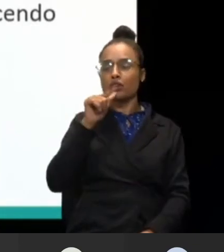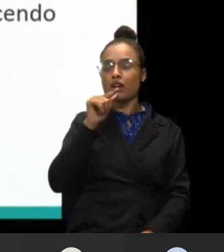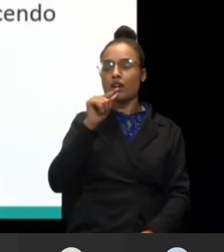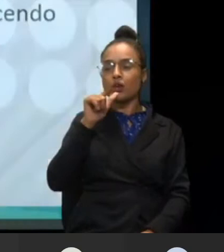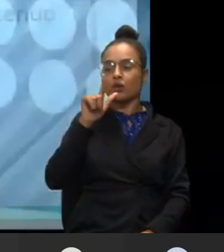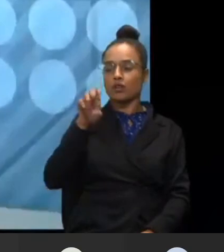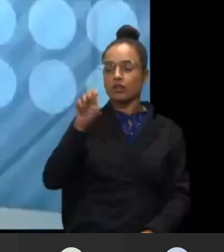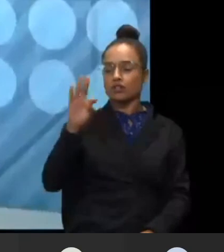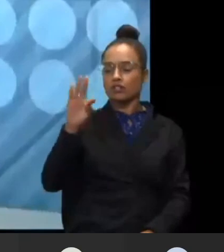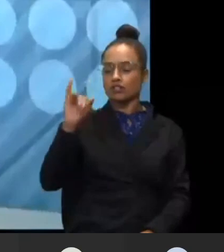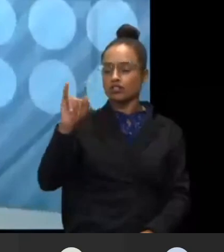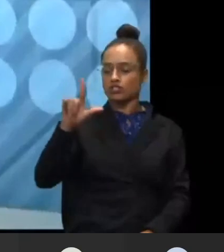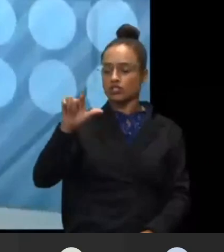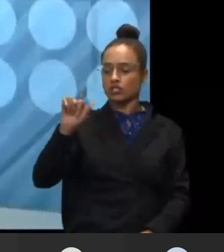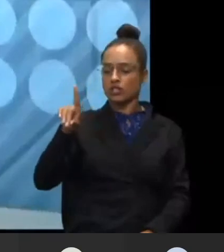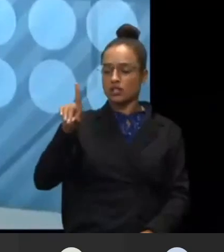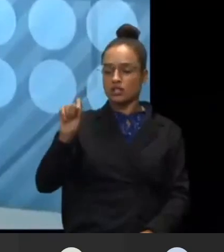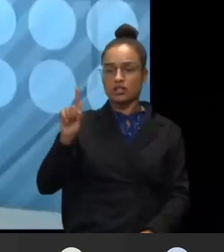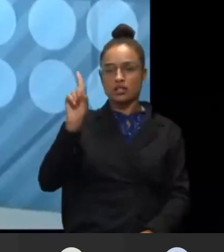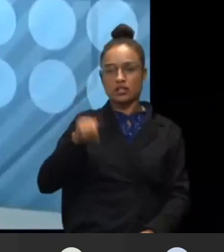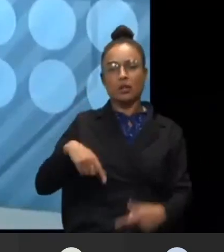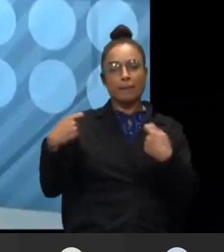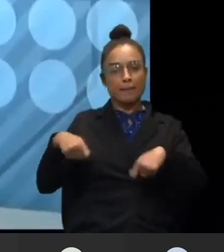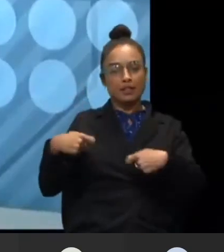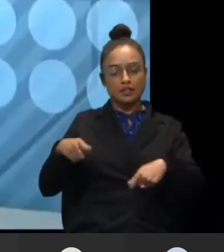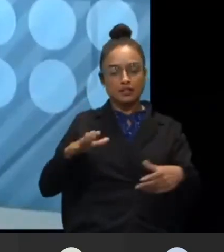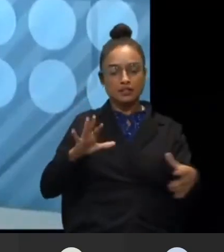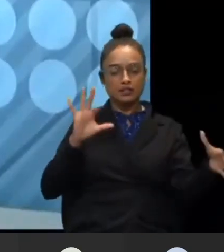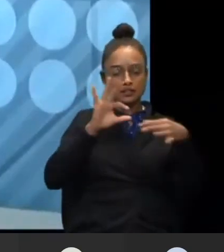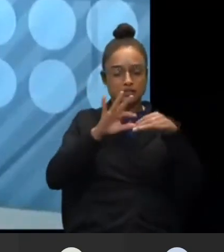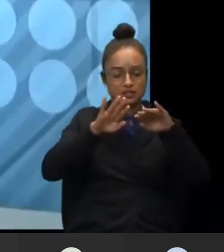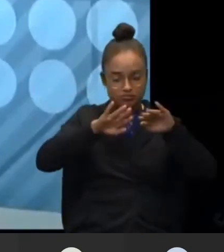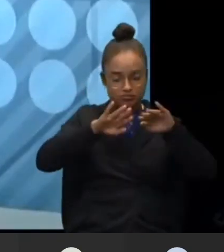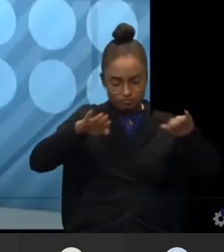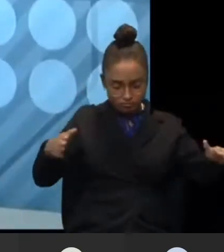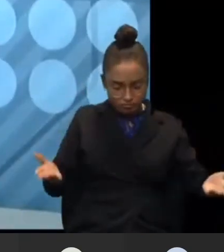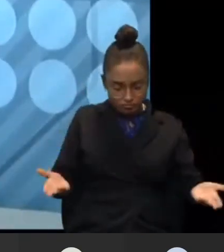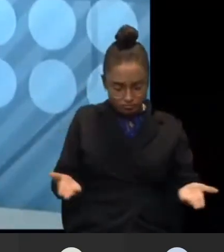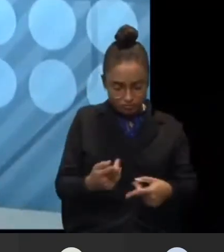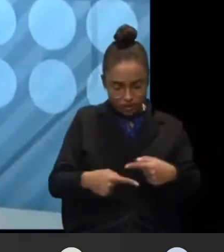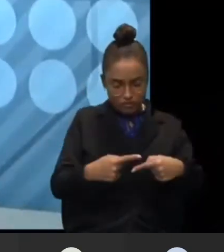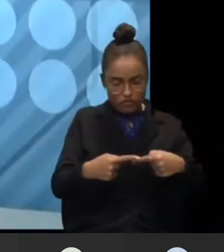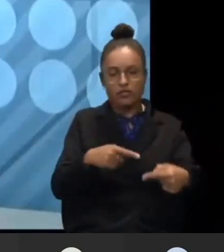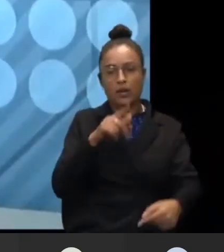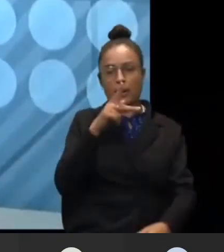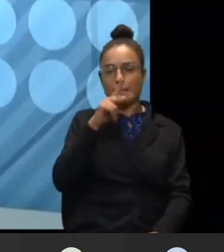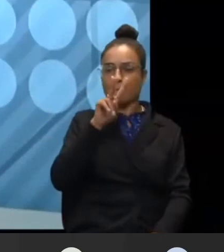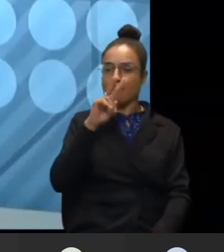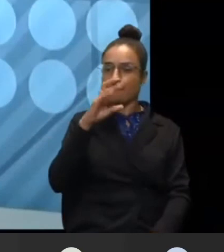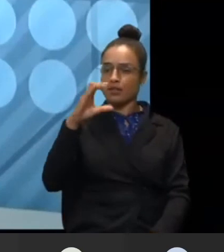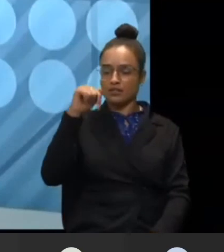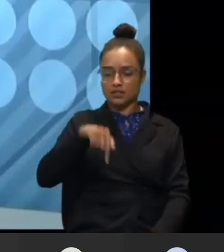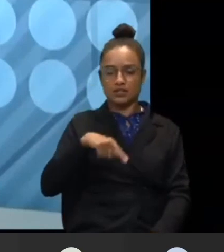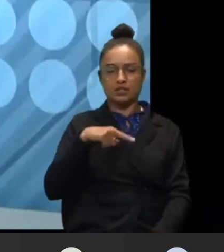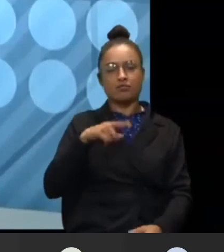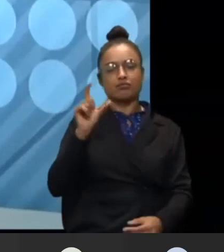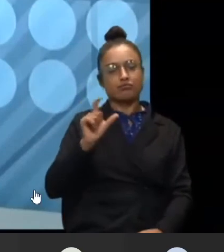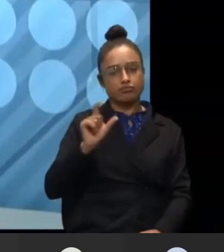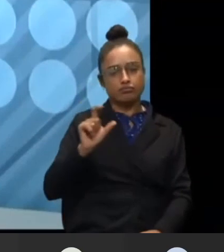esses solventes, eles são voláteis. Então, nós precisamos tampar com o filme PVC e deixar em agitação por 30